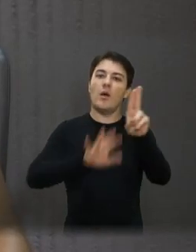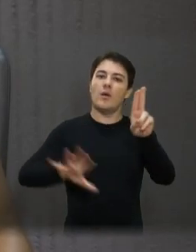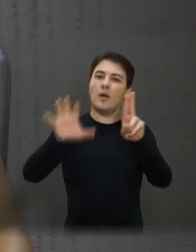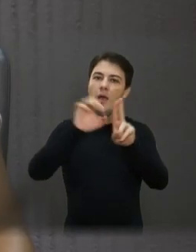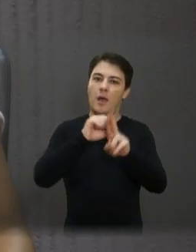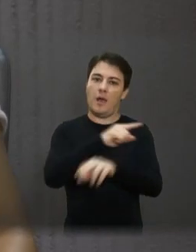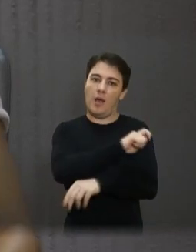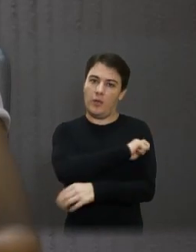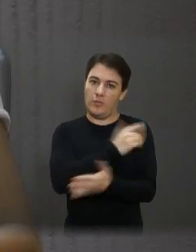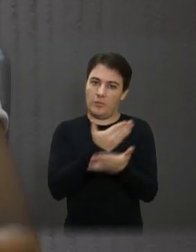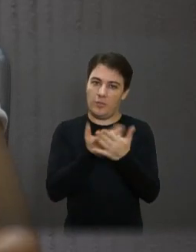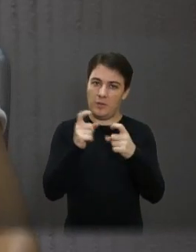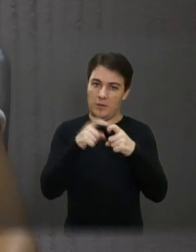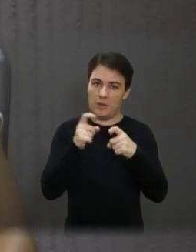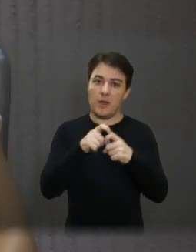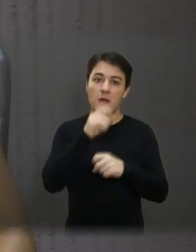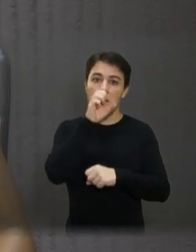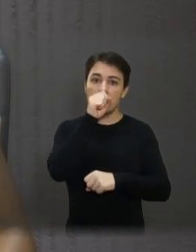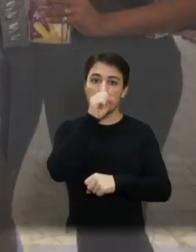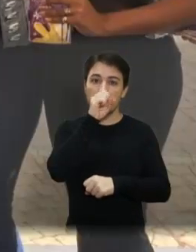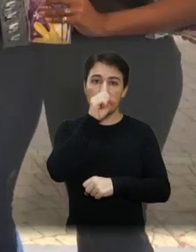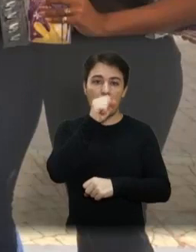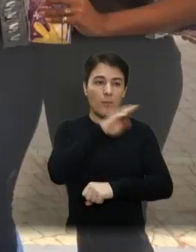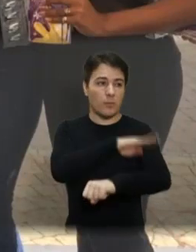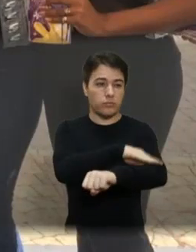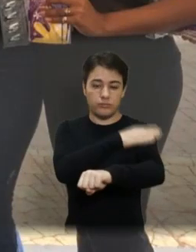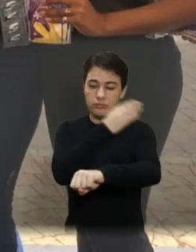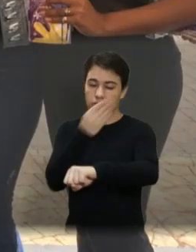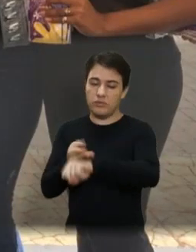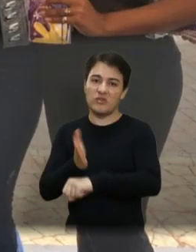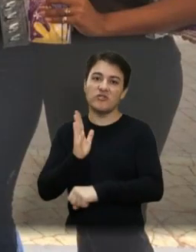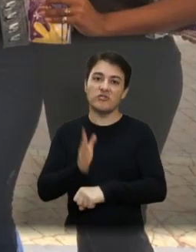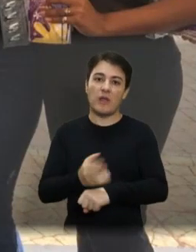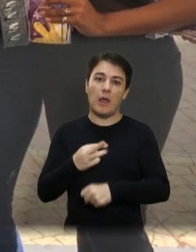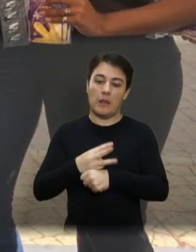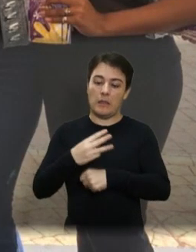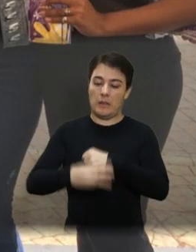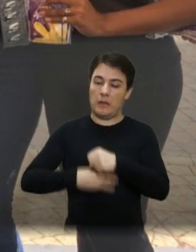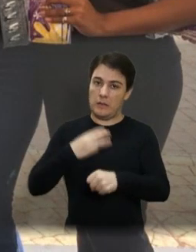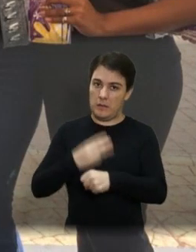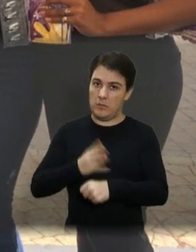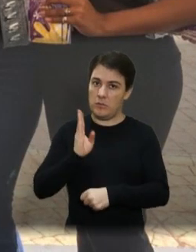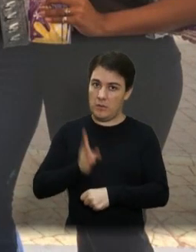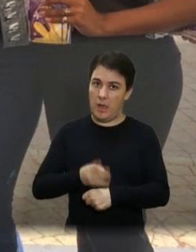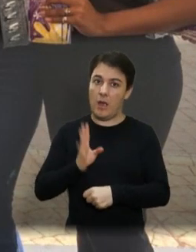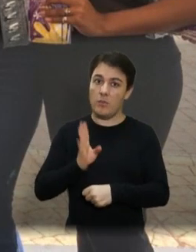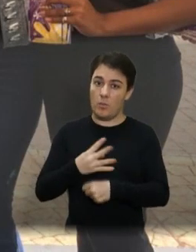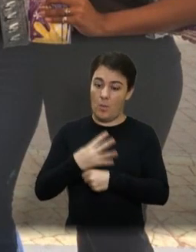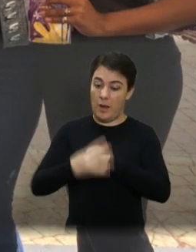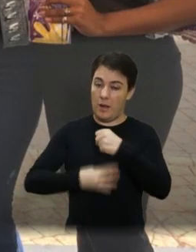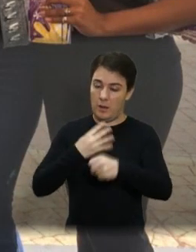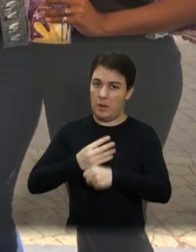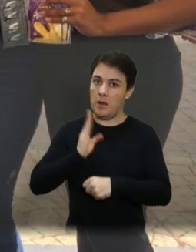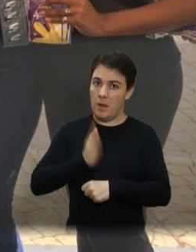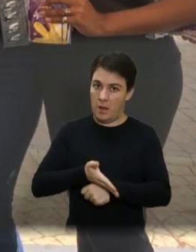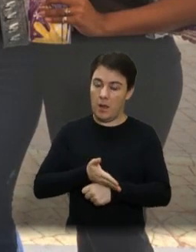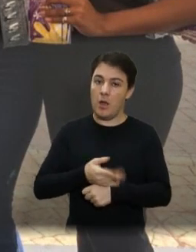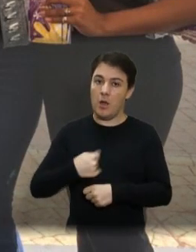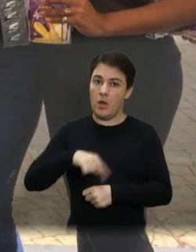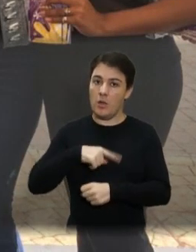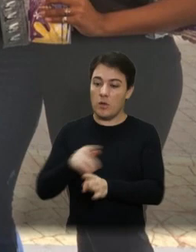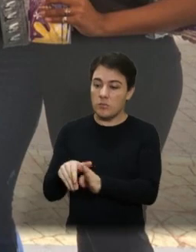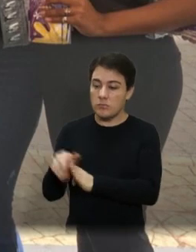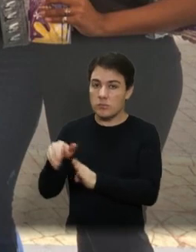estudantes de medicina que ficam sábado todo conosco esse terceiro ano já já fizemos um para o 4º ano desta ação e nós